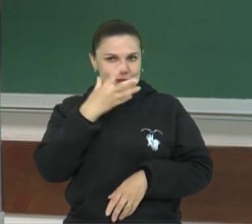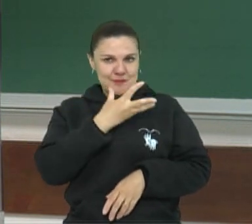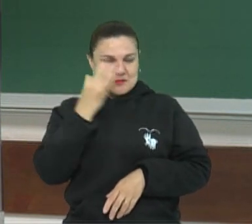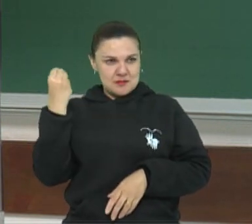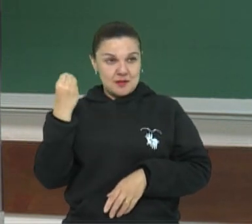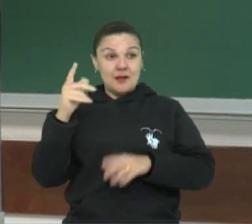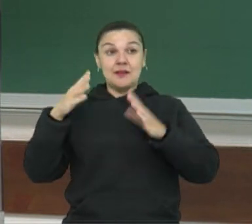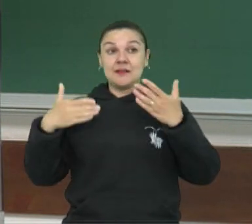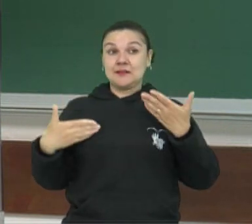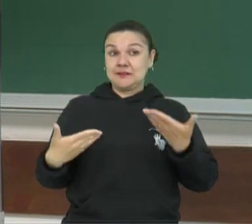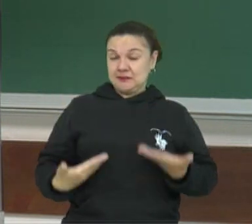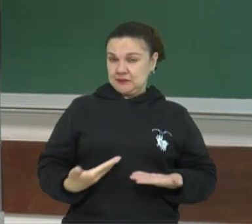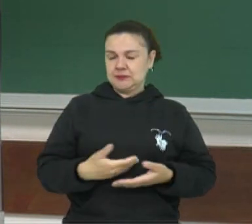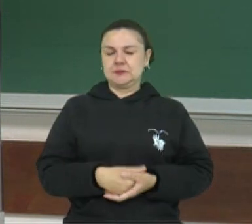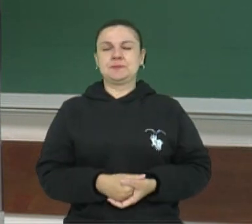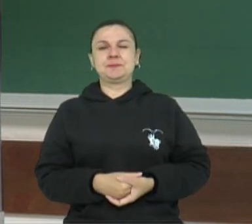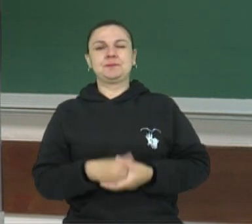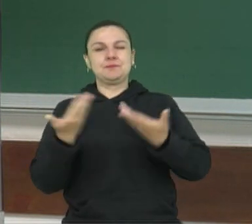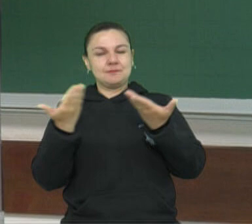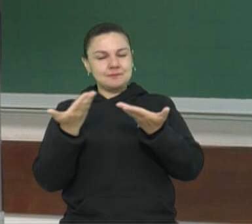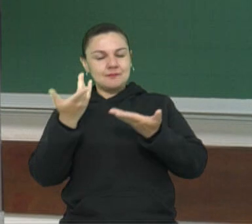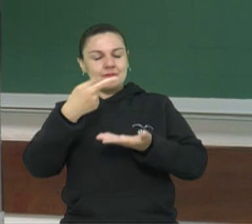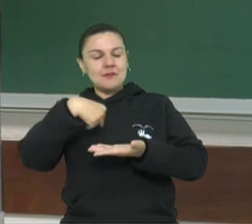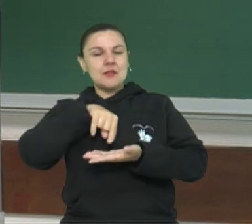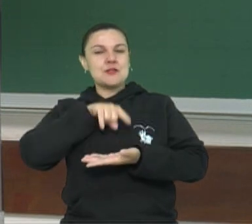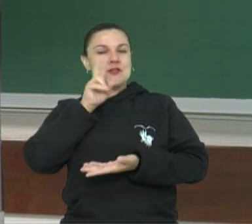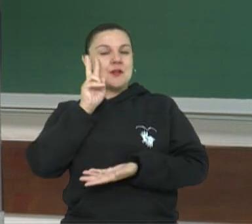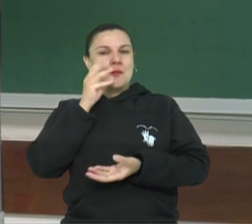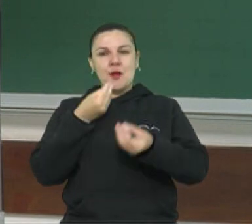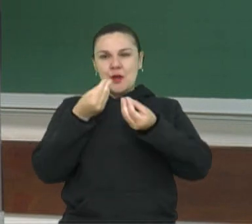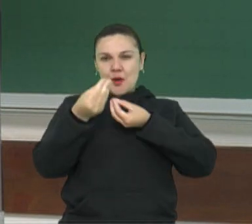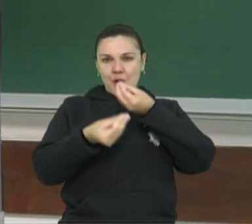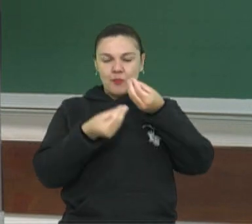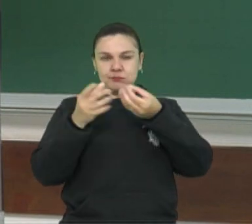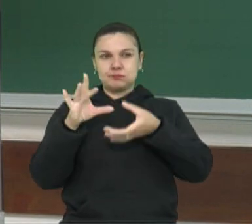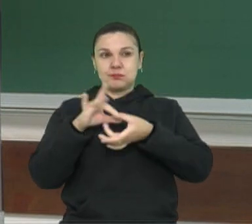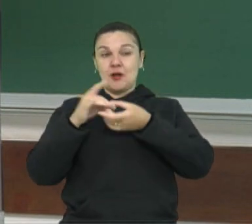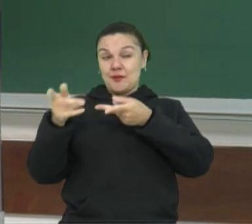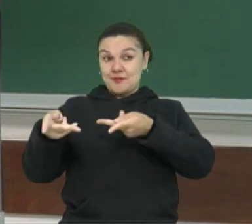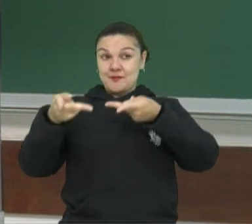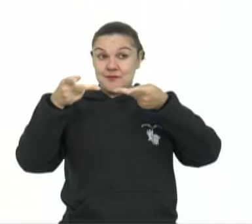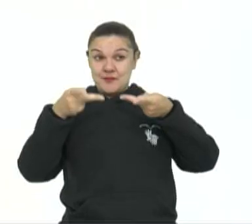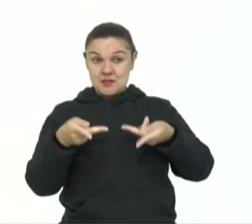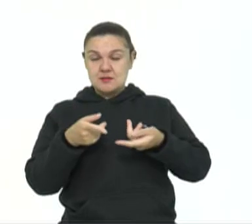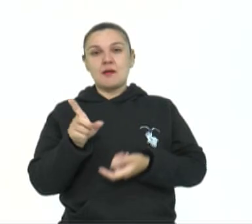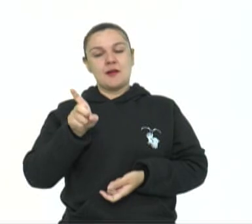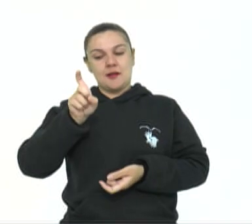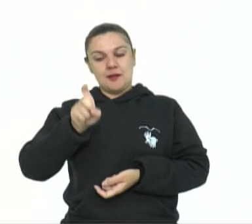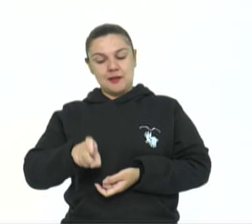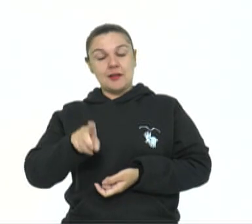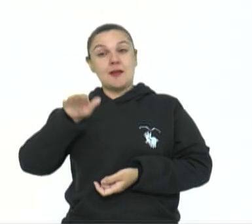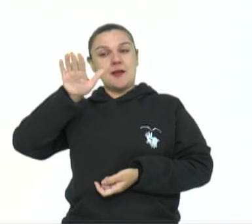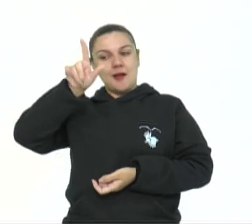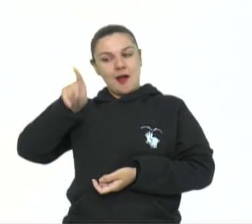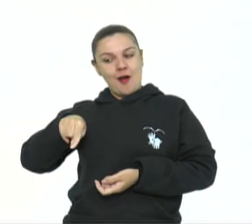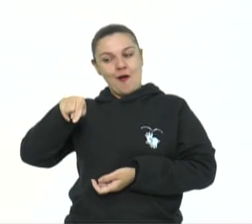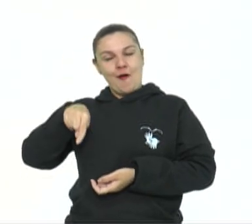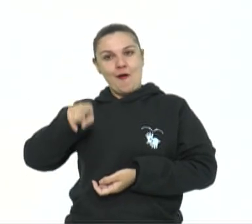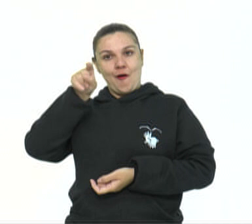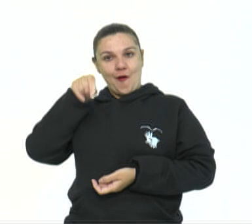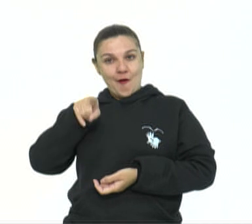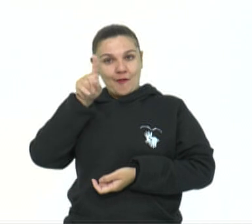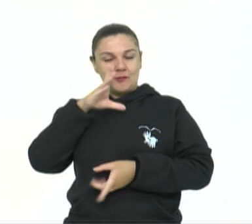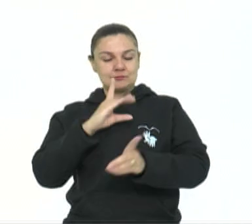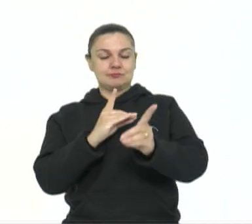obras virtuais, então só para você perceber aqui como que você vai fazer a sua visita. Você clica, vai na barra de rolagem entre